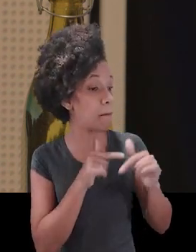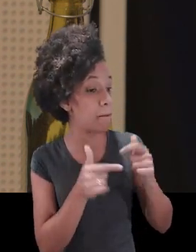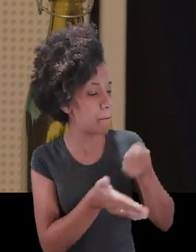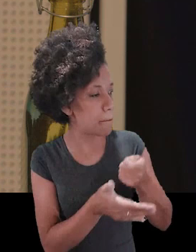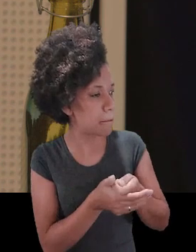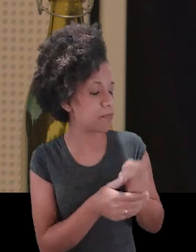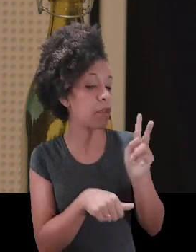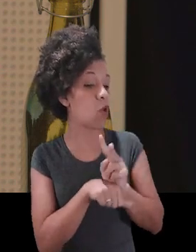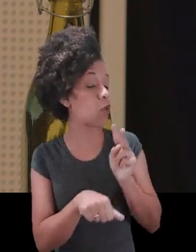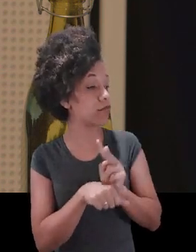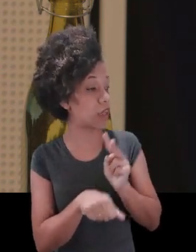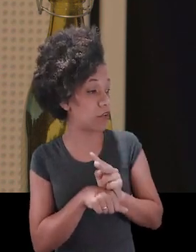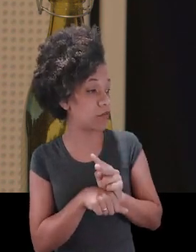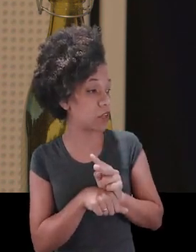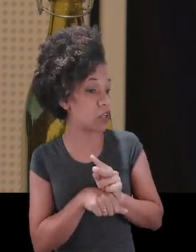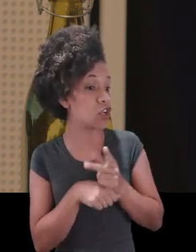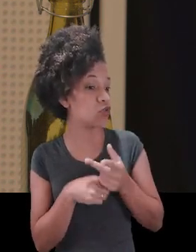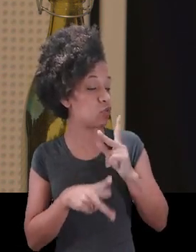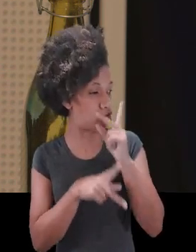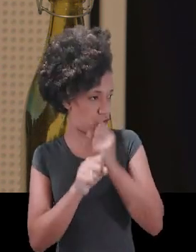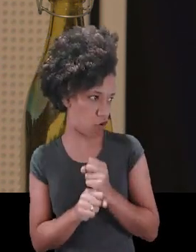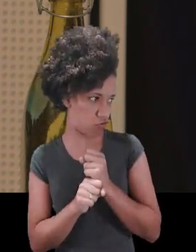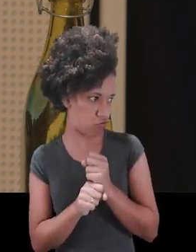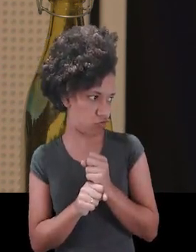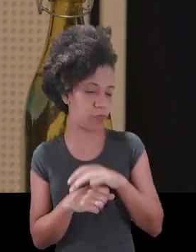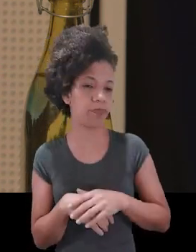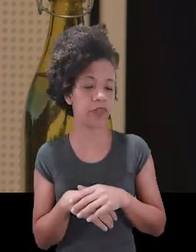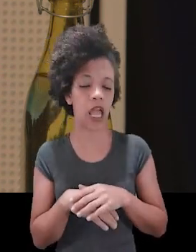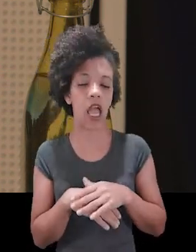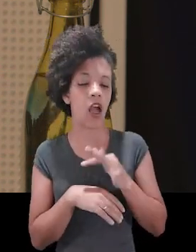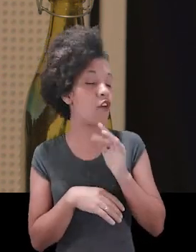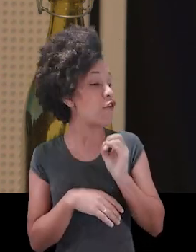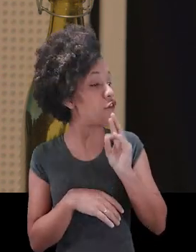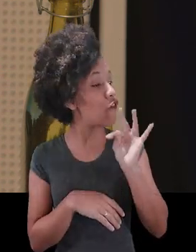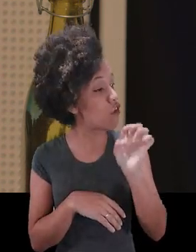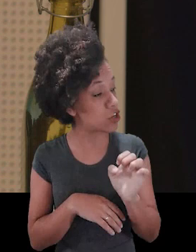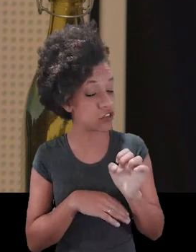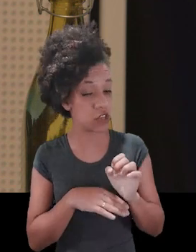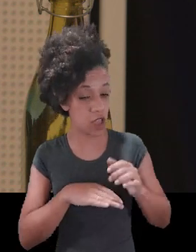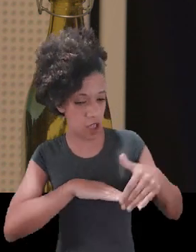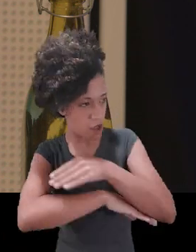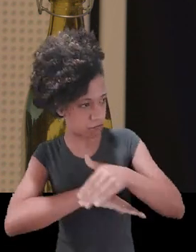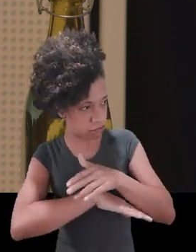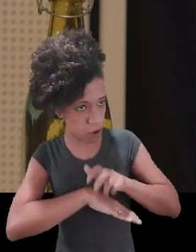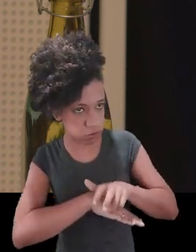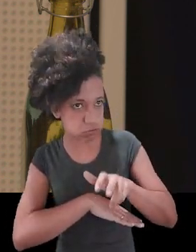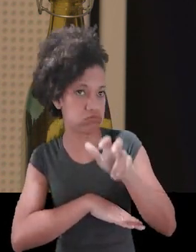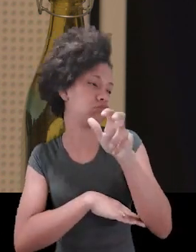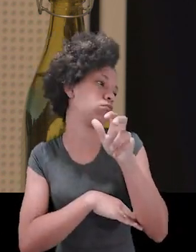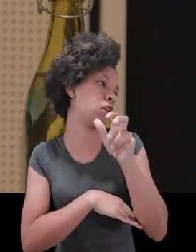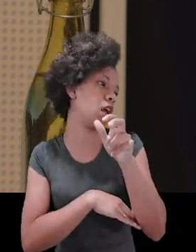serviço como serviço cuidava no meu quartel basicamente do Forte e a estrada do Forte ela tem 800 metros de subida e